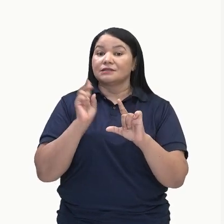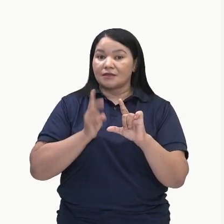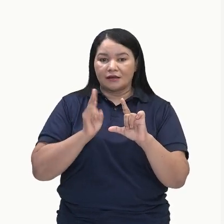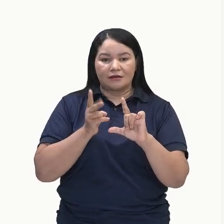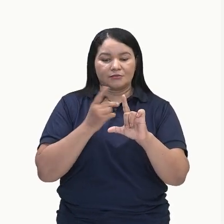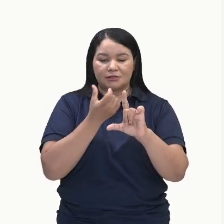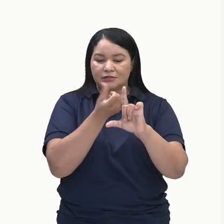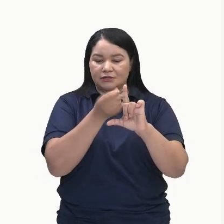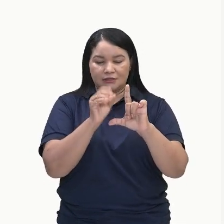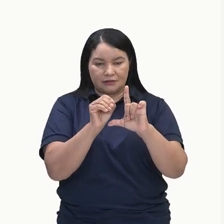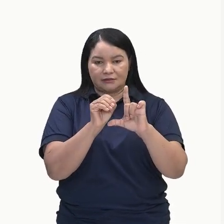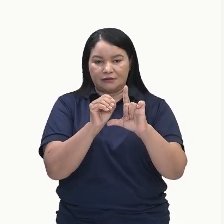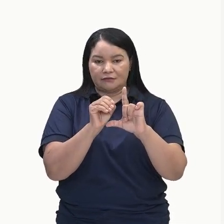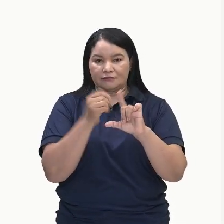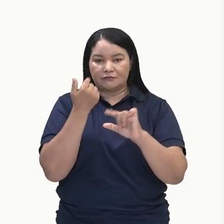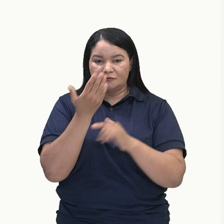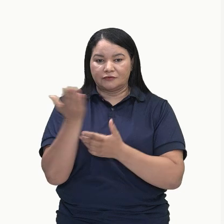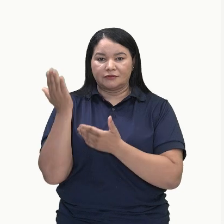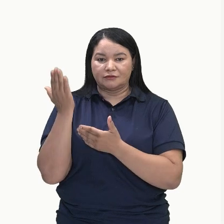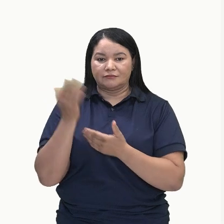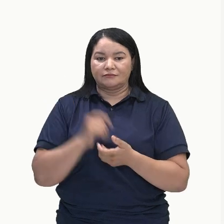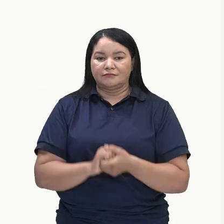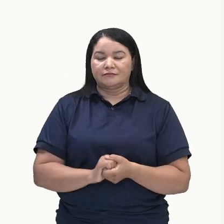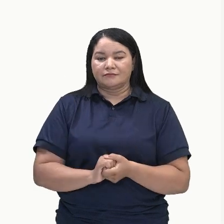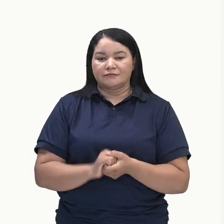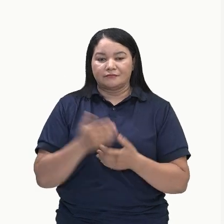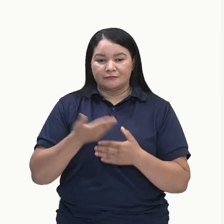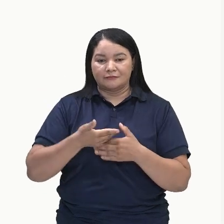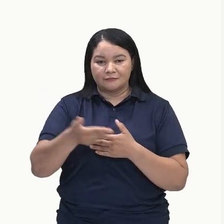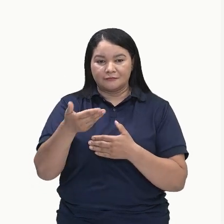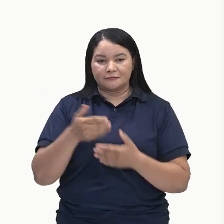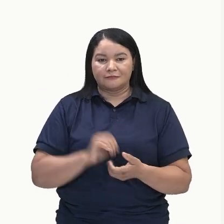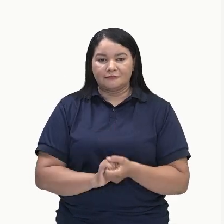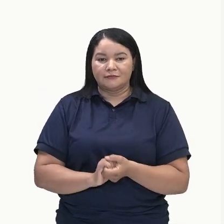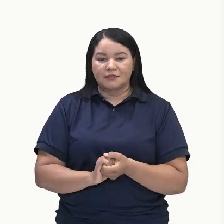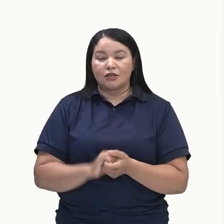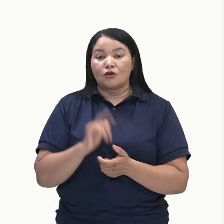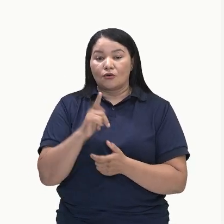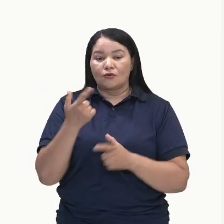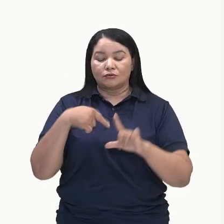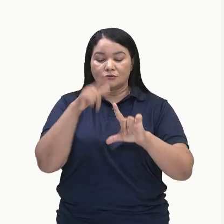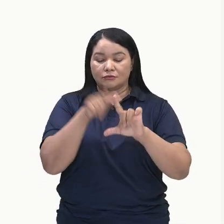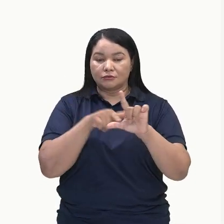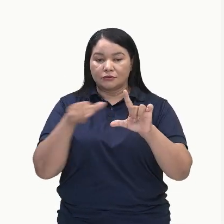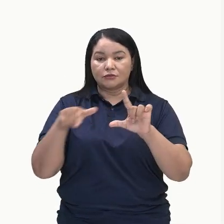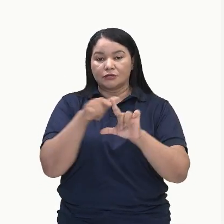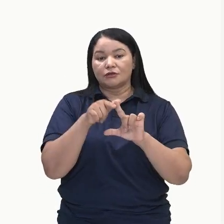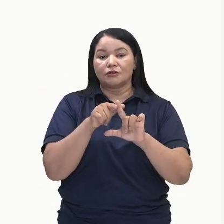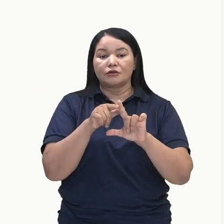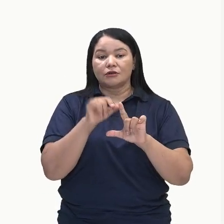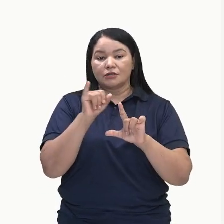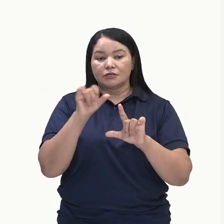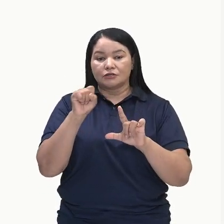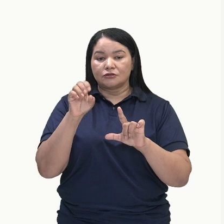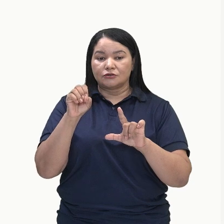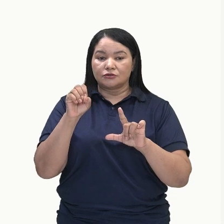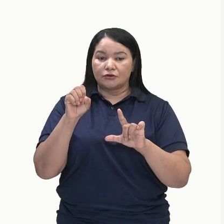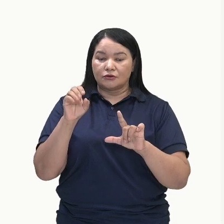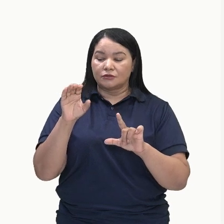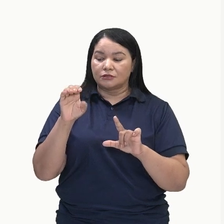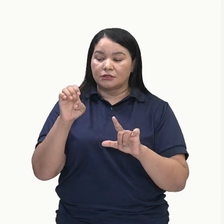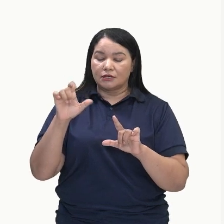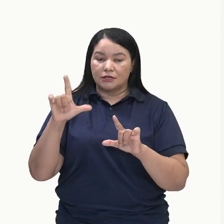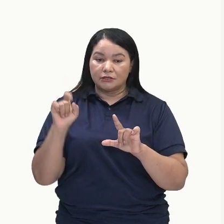bem? Anotou? Então vamos avançar. O próximo triângulo aí é o triângulo isósceles, quando os